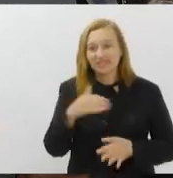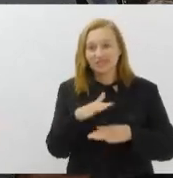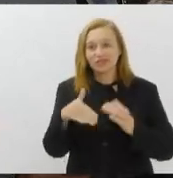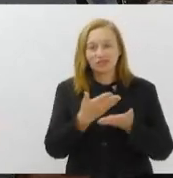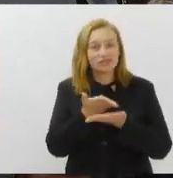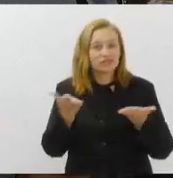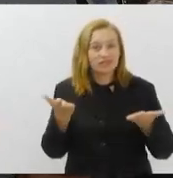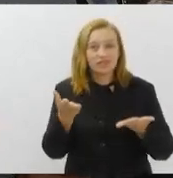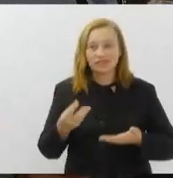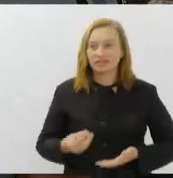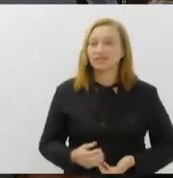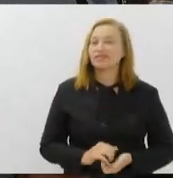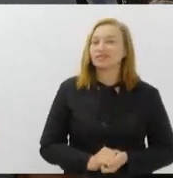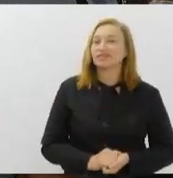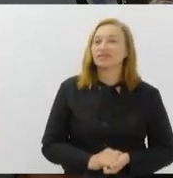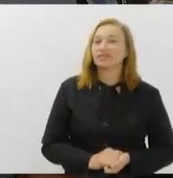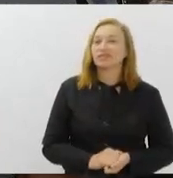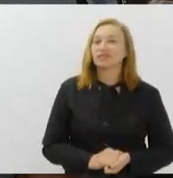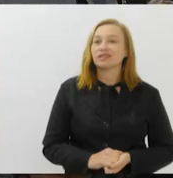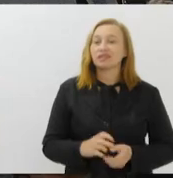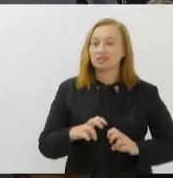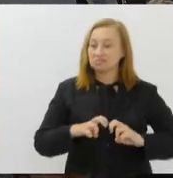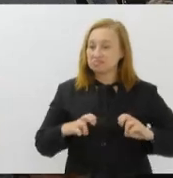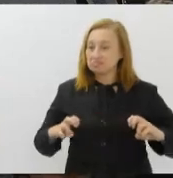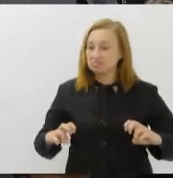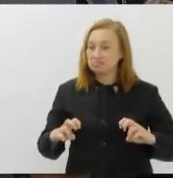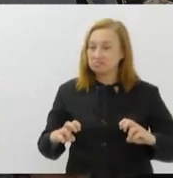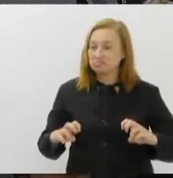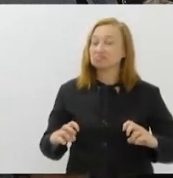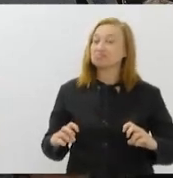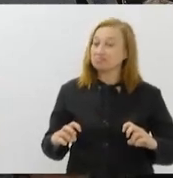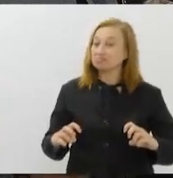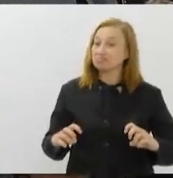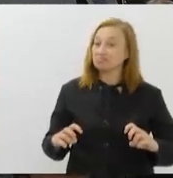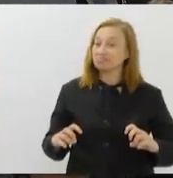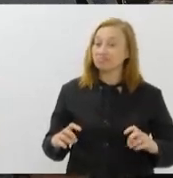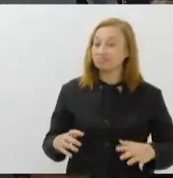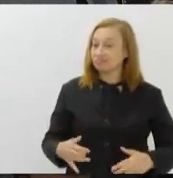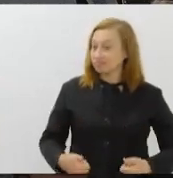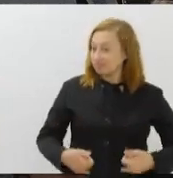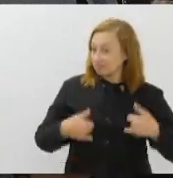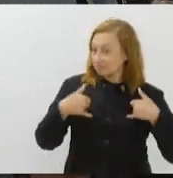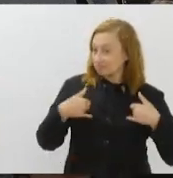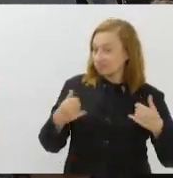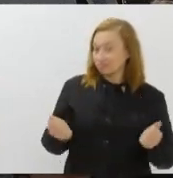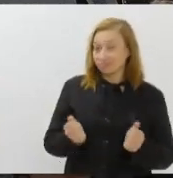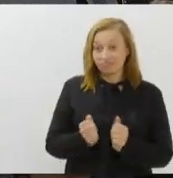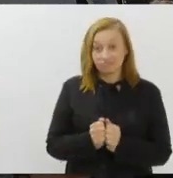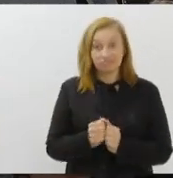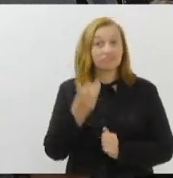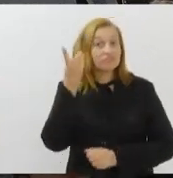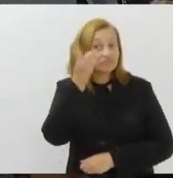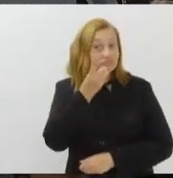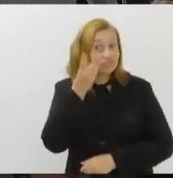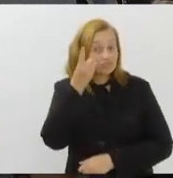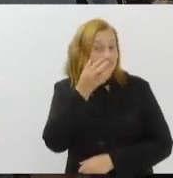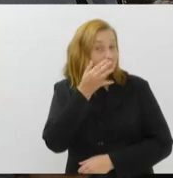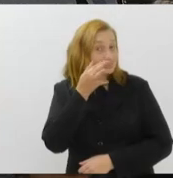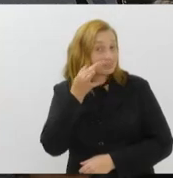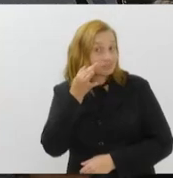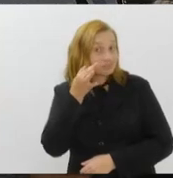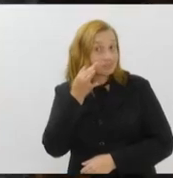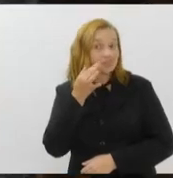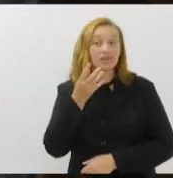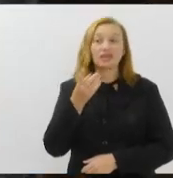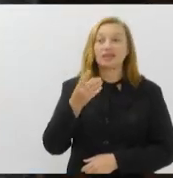pessoas presentes, a essa mesa aqui, que estou muito honrada em participar, o deputado Flávio,